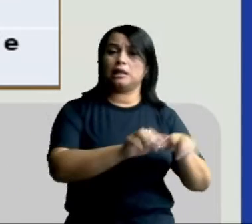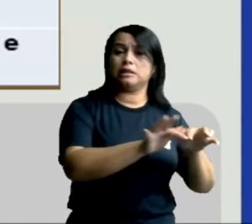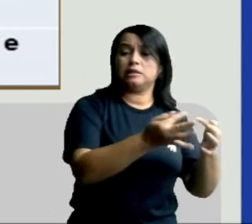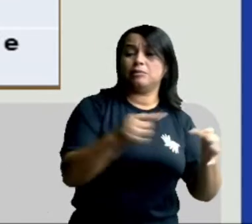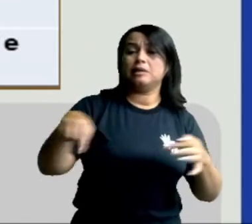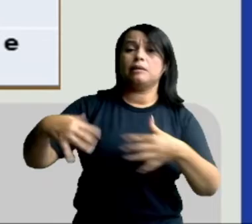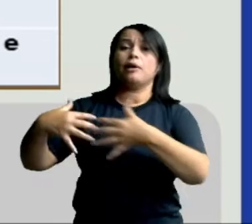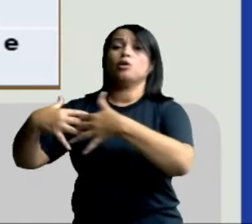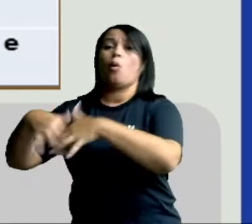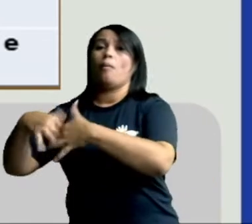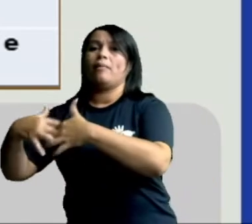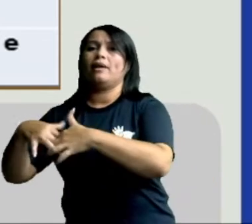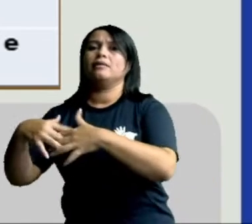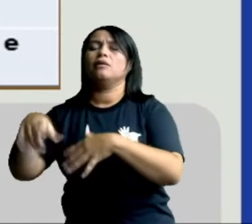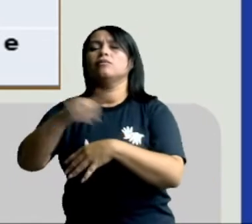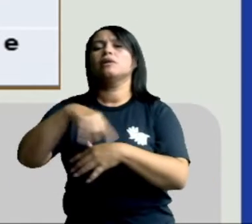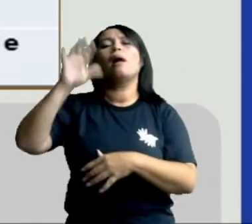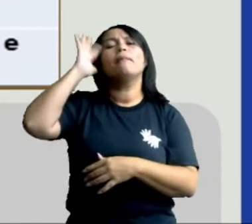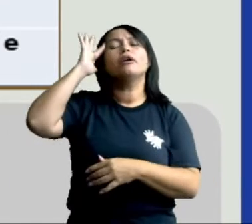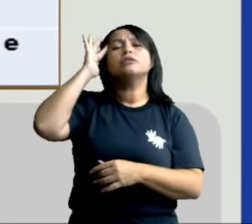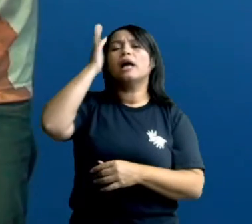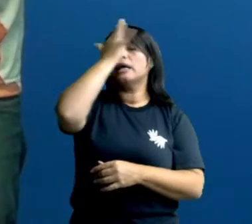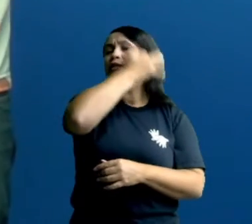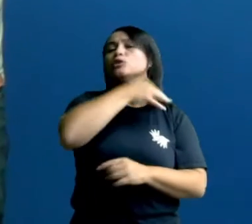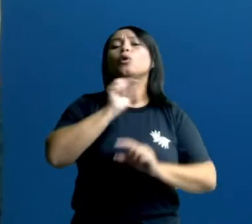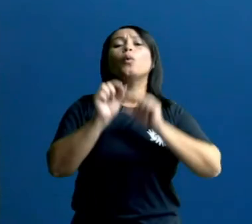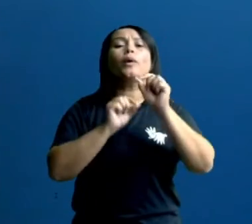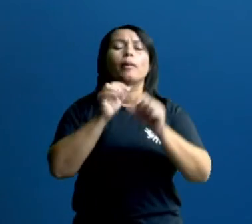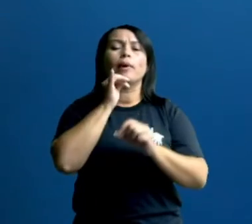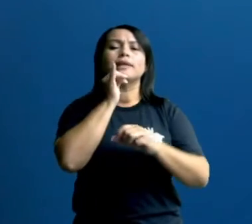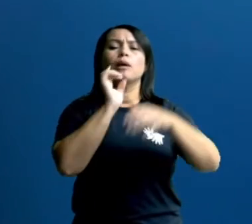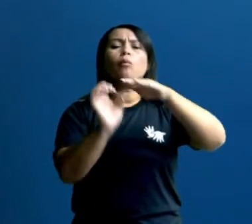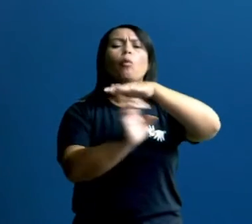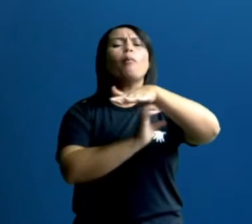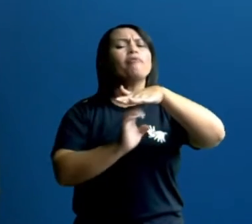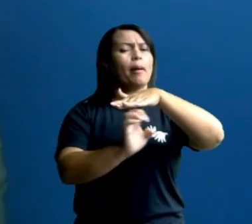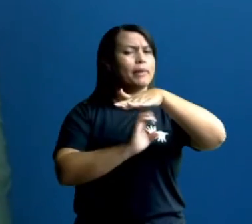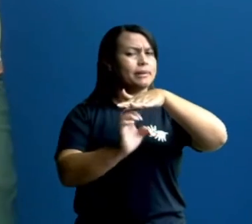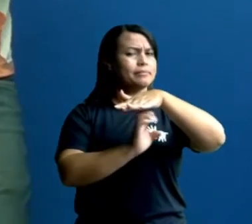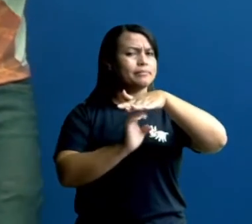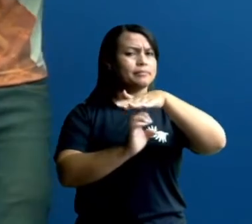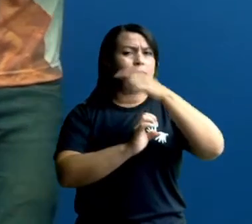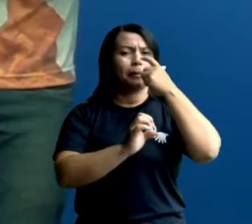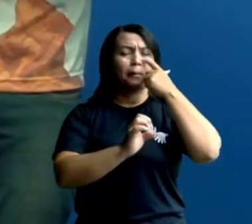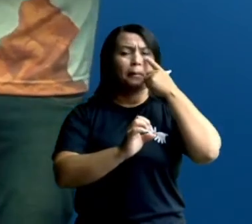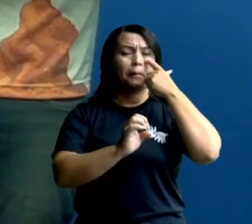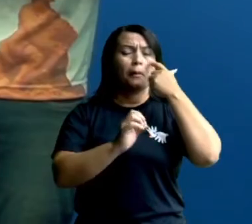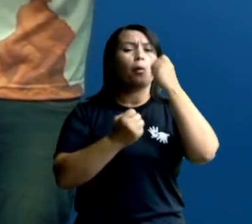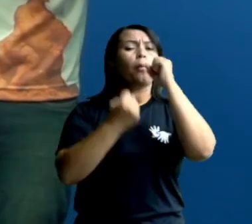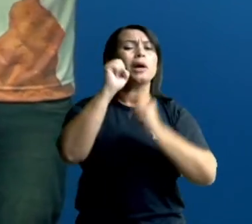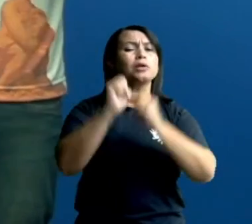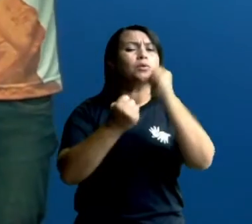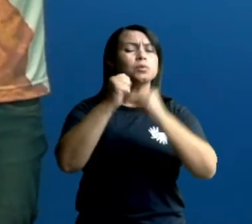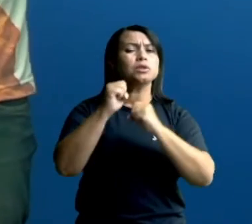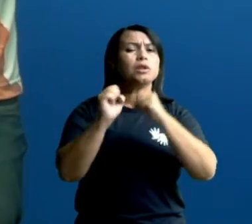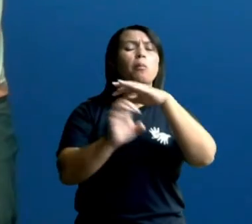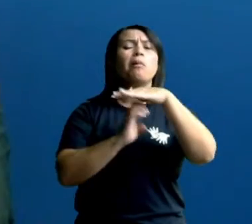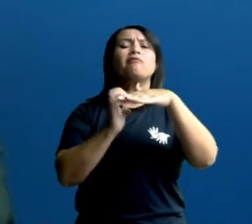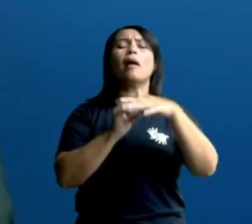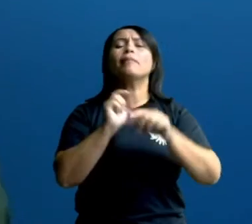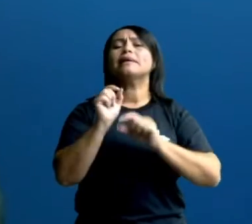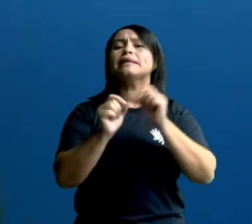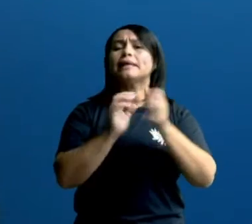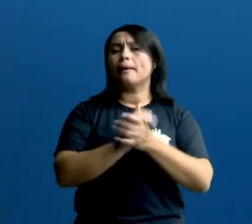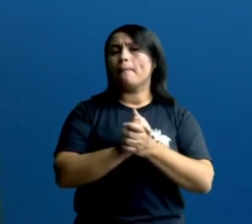funcionamento complexo, eu queria que agora vocês imaginassem uma fábrica, uma indústria, né? Imaginem uma